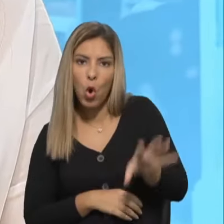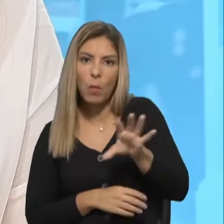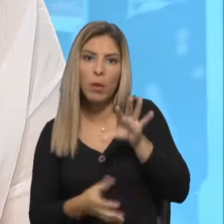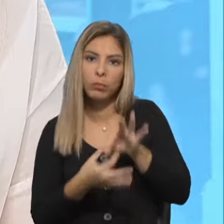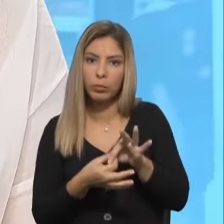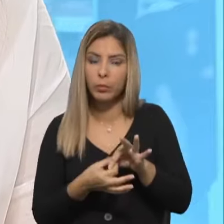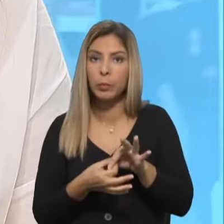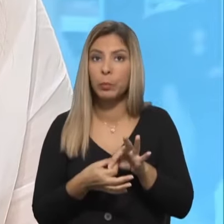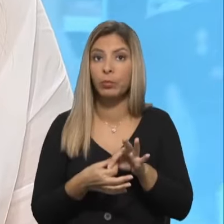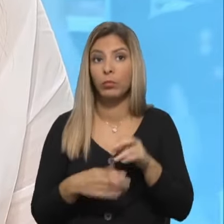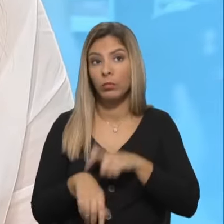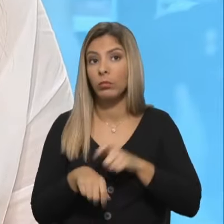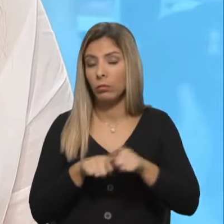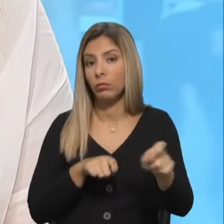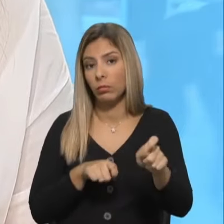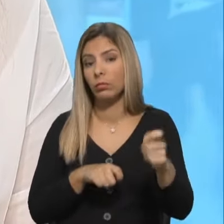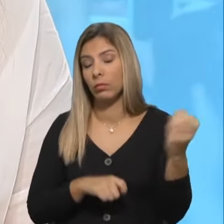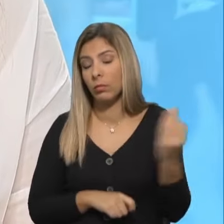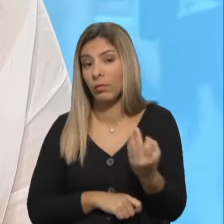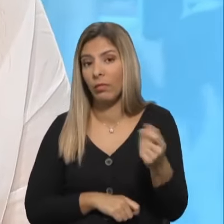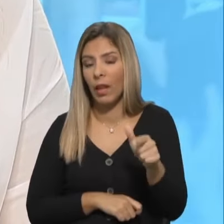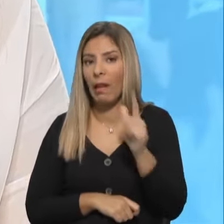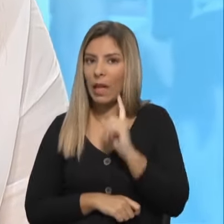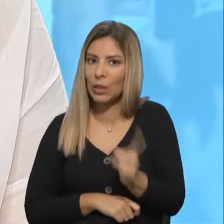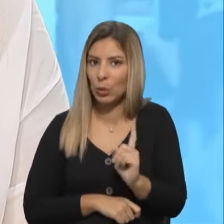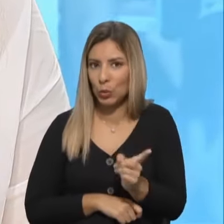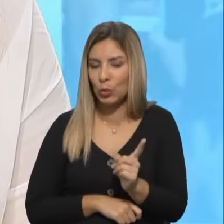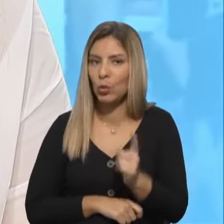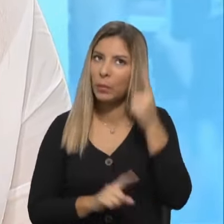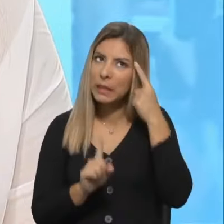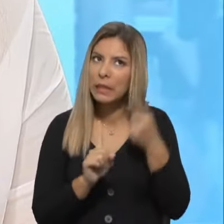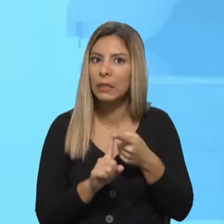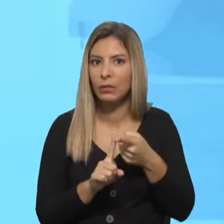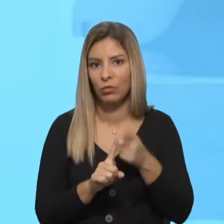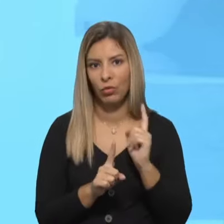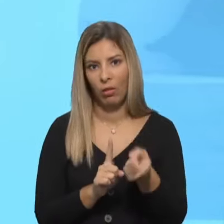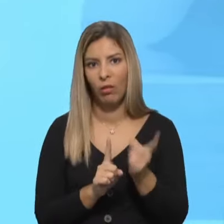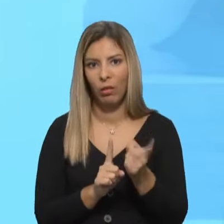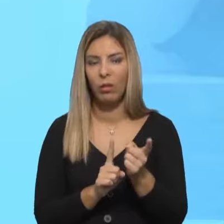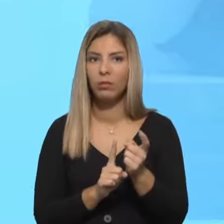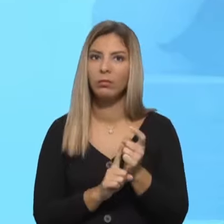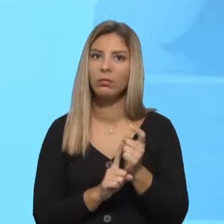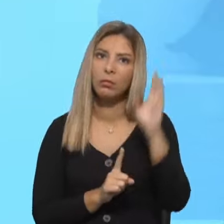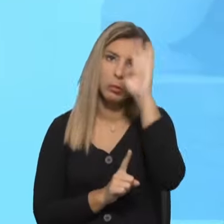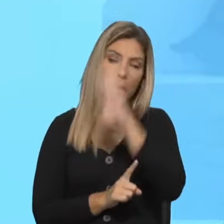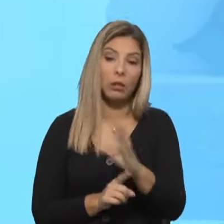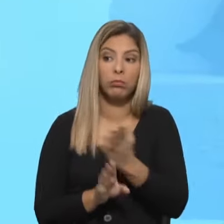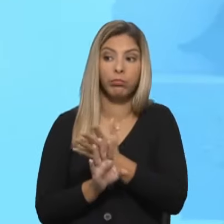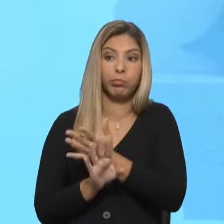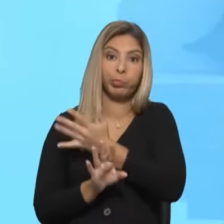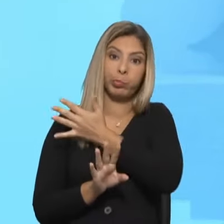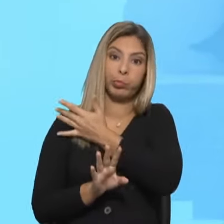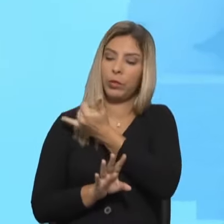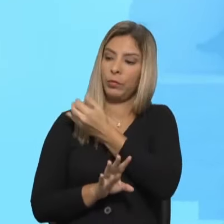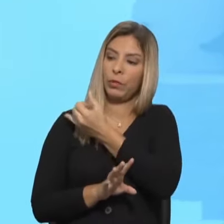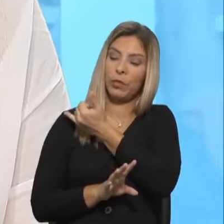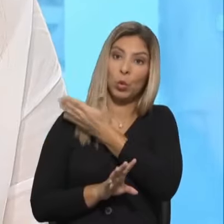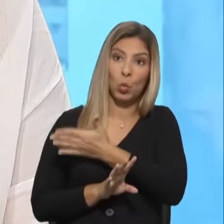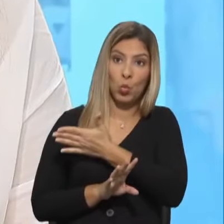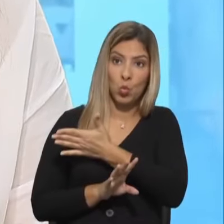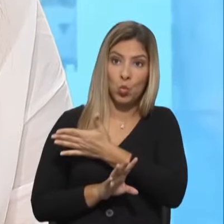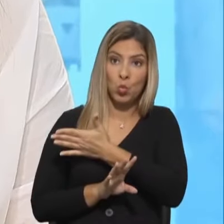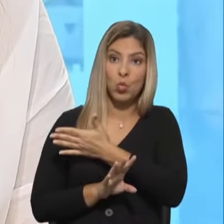neste momento é isso que vamos são esses objetivos que que procuram desenvolver desde 2021 altura em que a associação foi